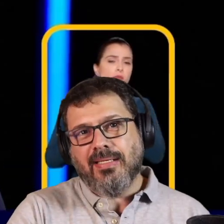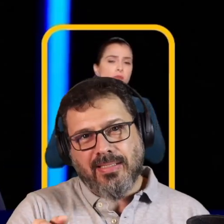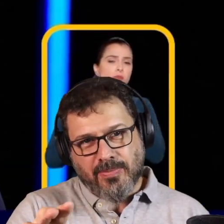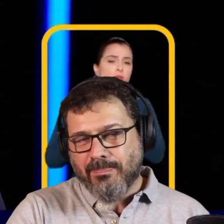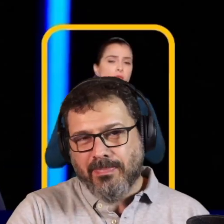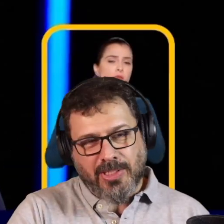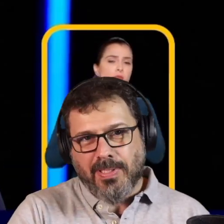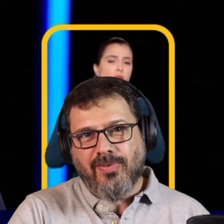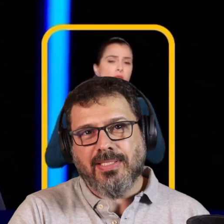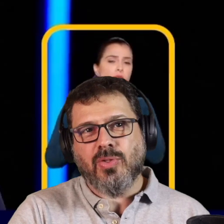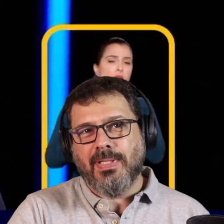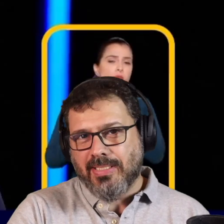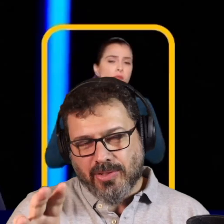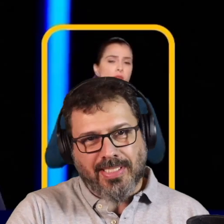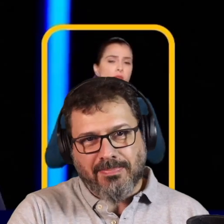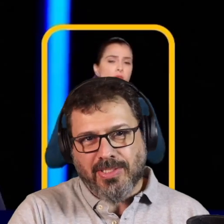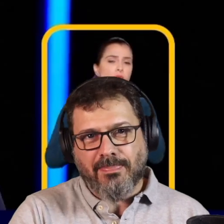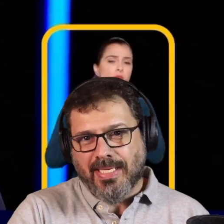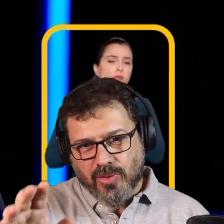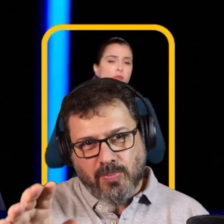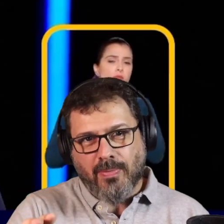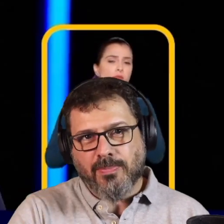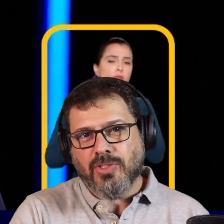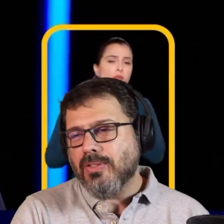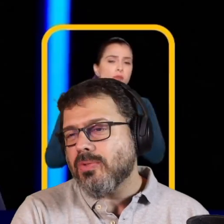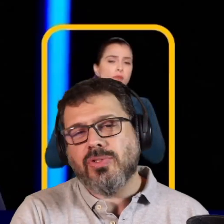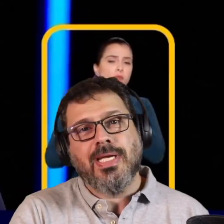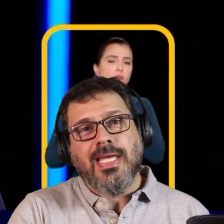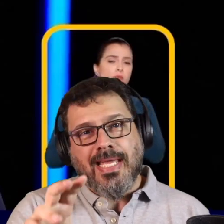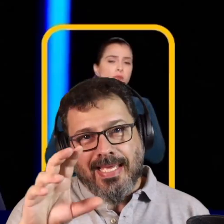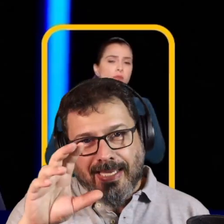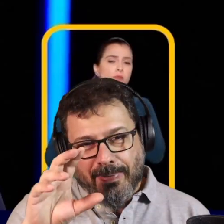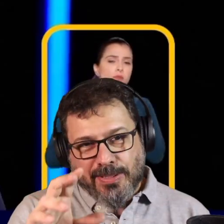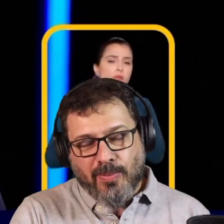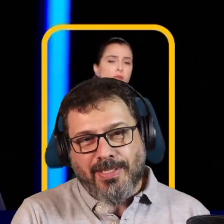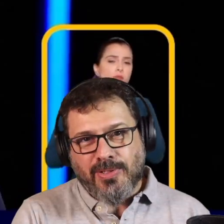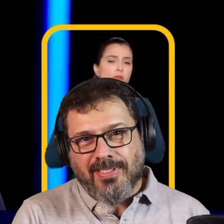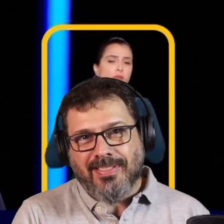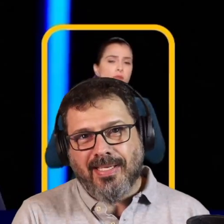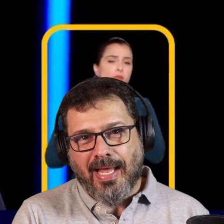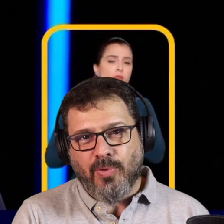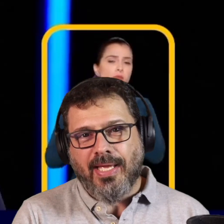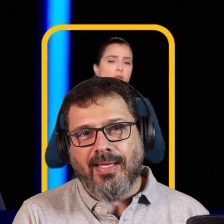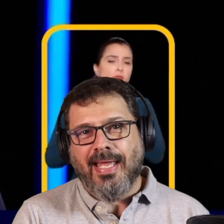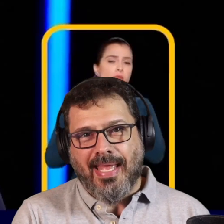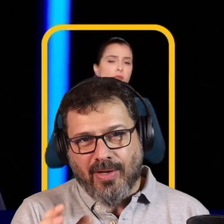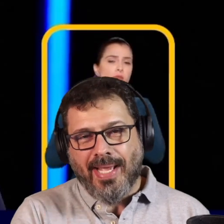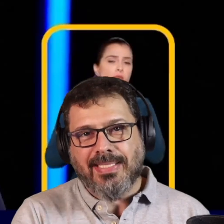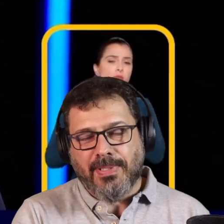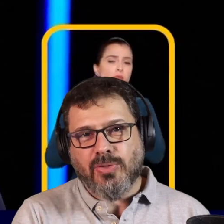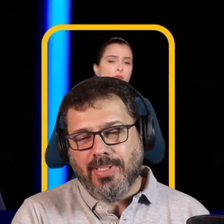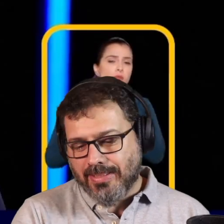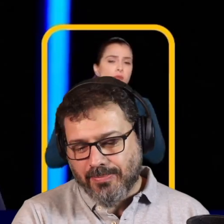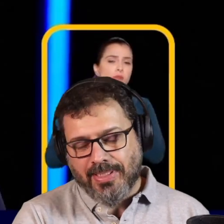periférica, das grandes periferias urbanas, classe média baixa, os pobres mais ricos, e principalmente a mulher. É com